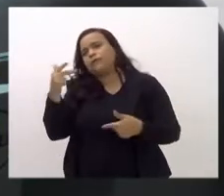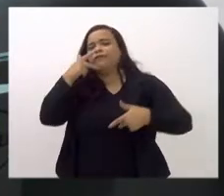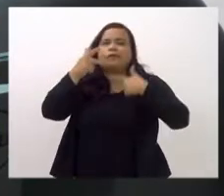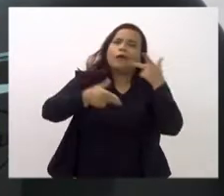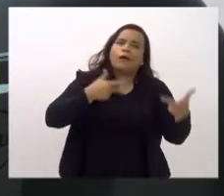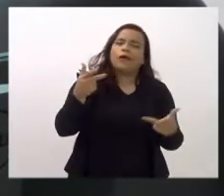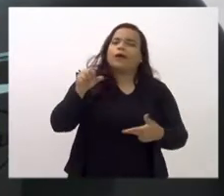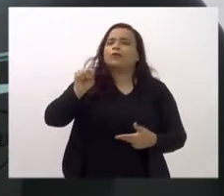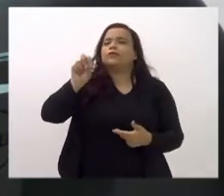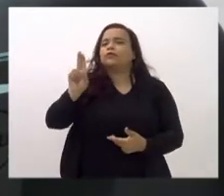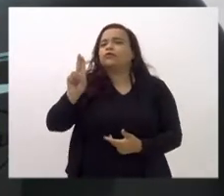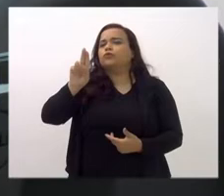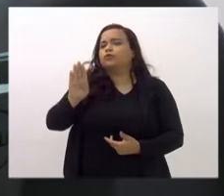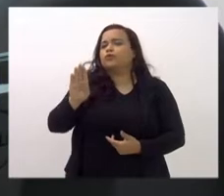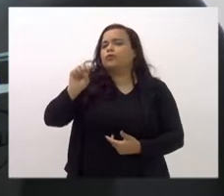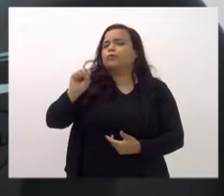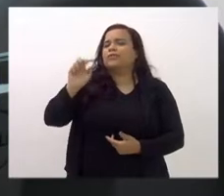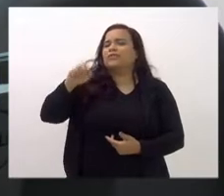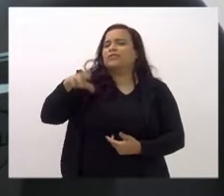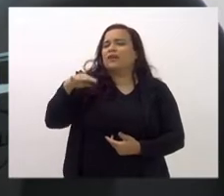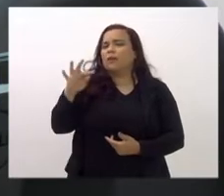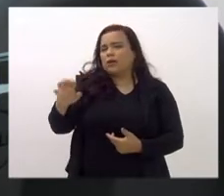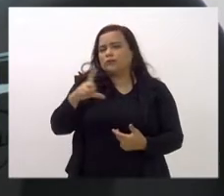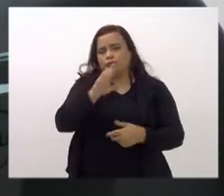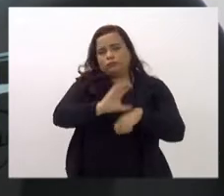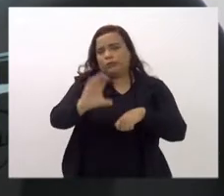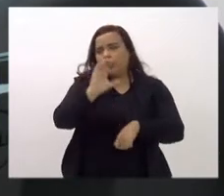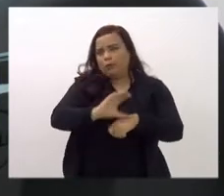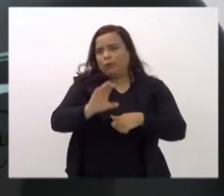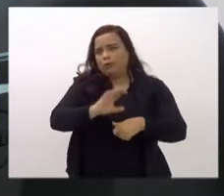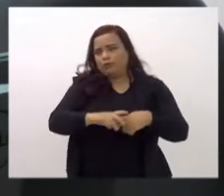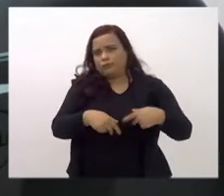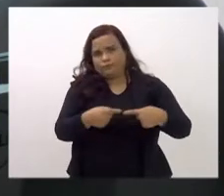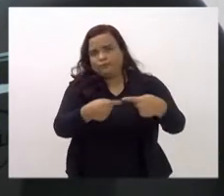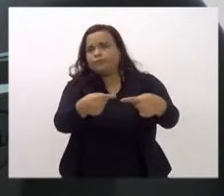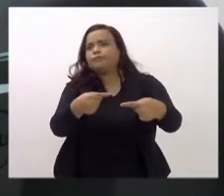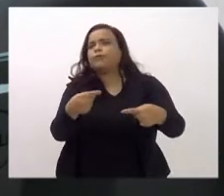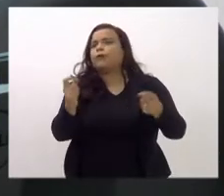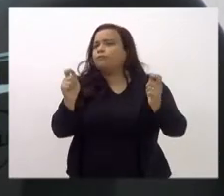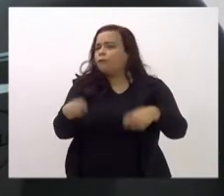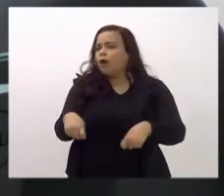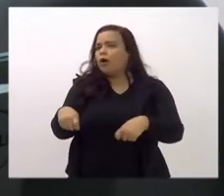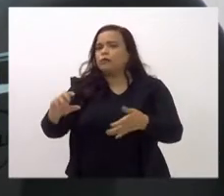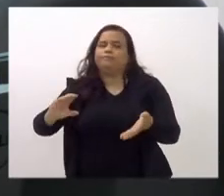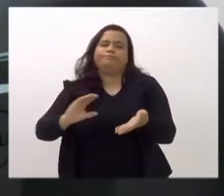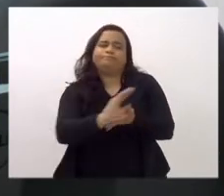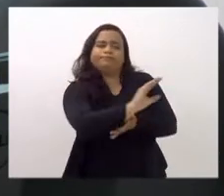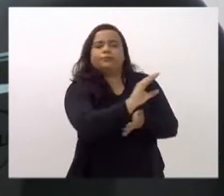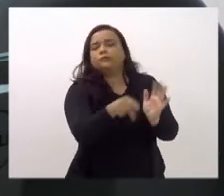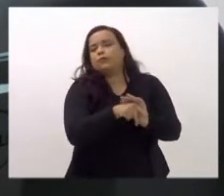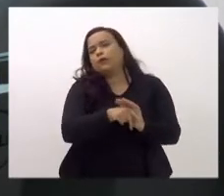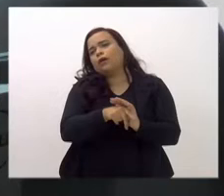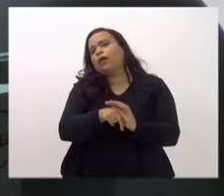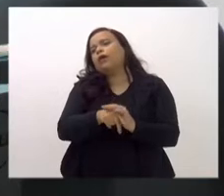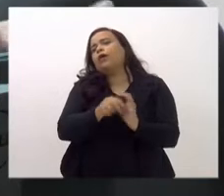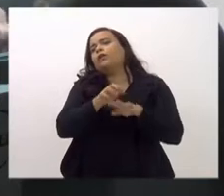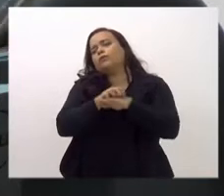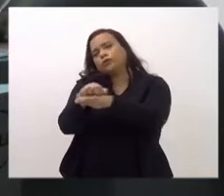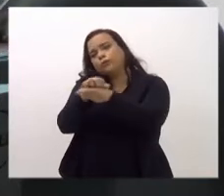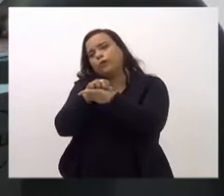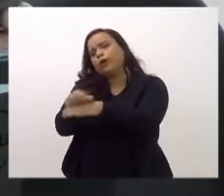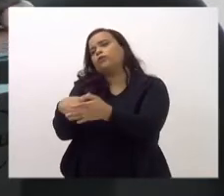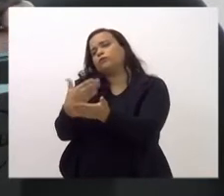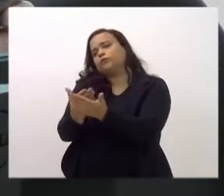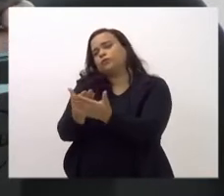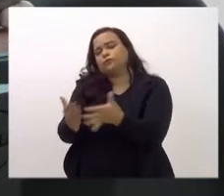o subsequente poderia ou não poderia ser financiado com os recursos do transporte escolar vinculado à